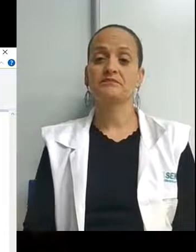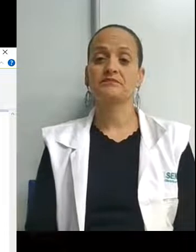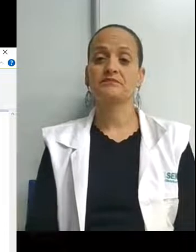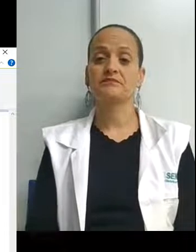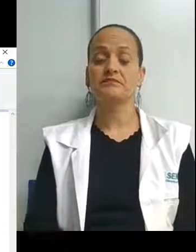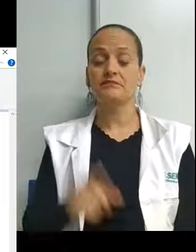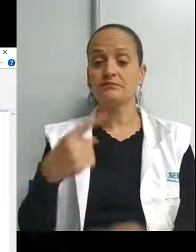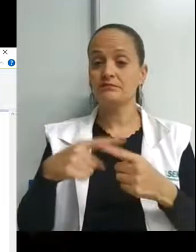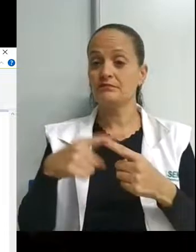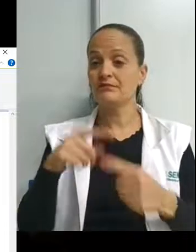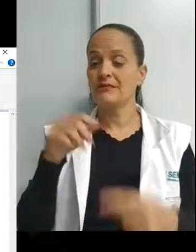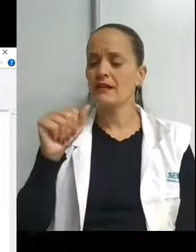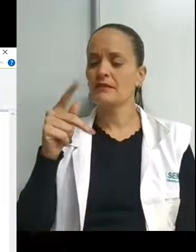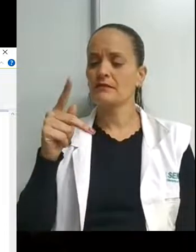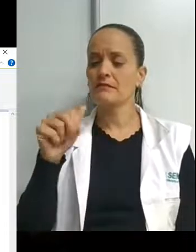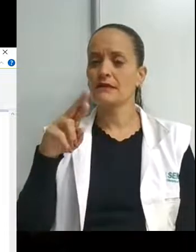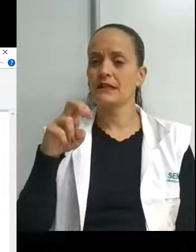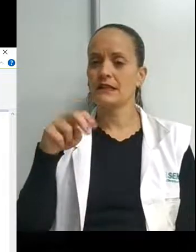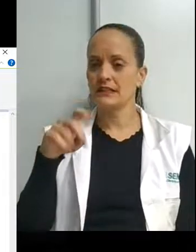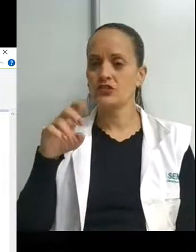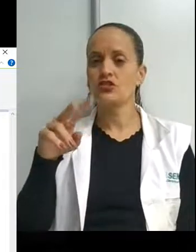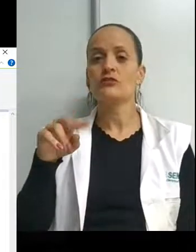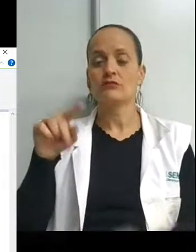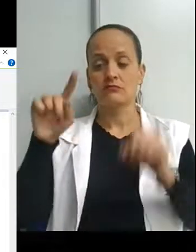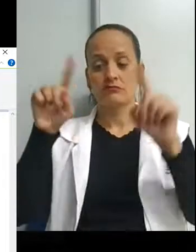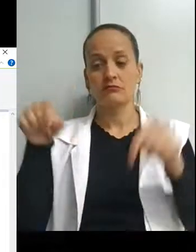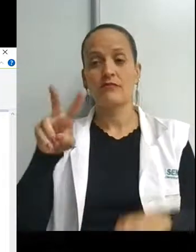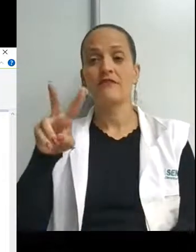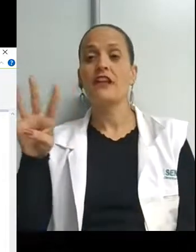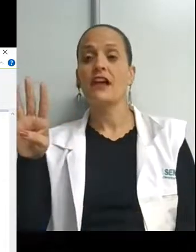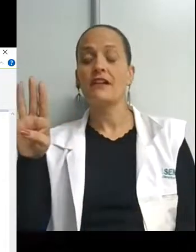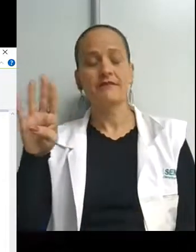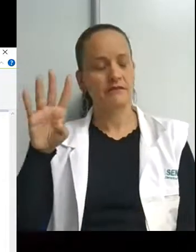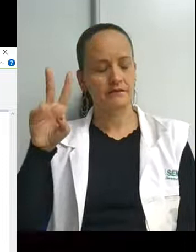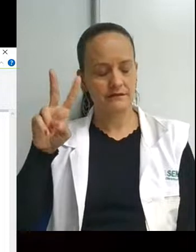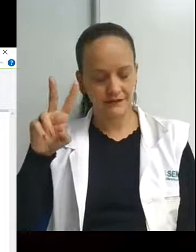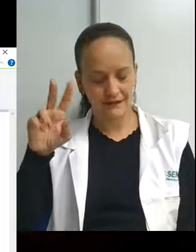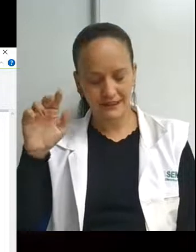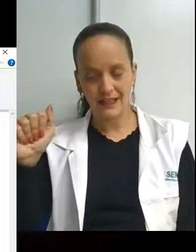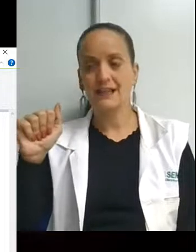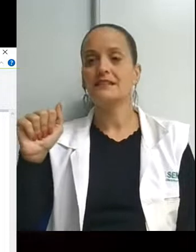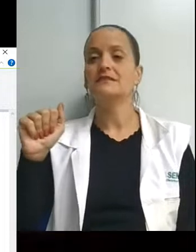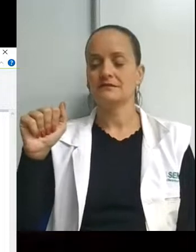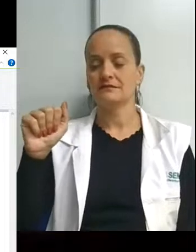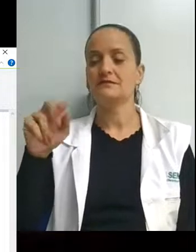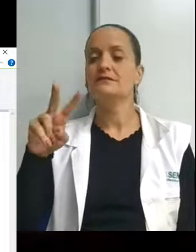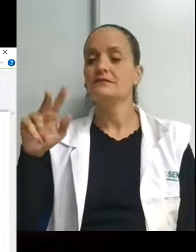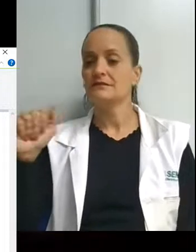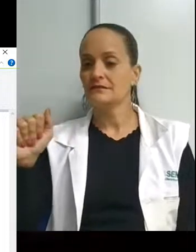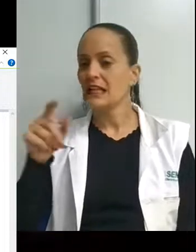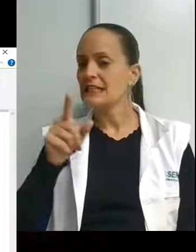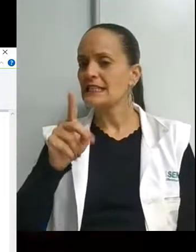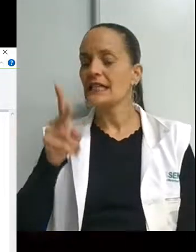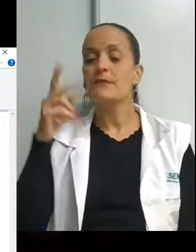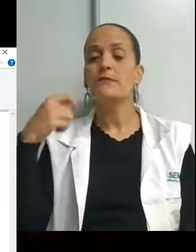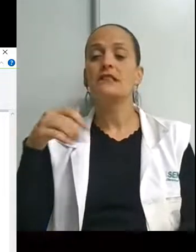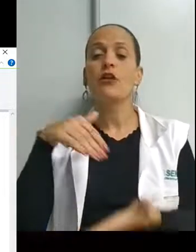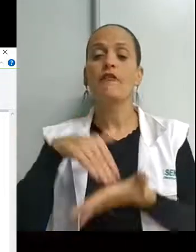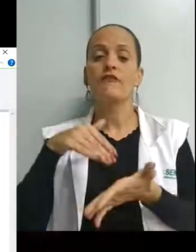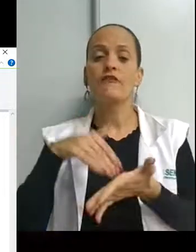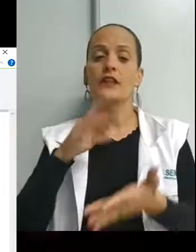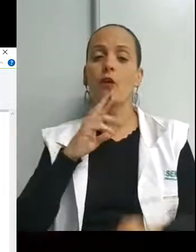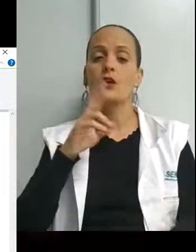dela é o VA. Então, geralmente, os transformadores sempre vêm com essa informação aqui, ó, de potência aparente. Por quê?